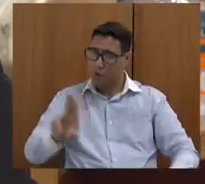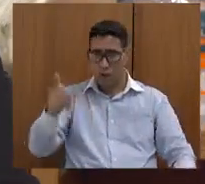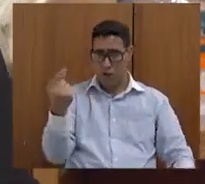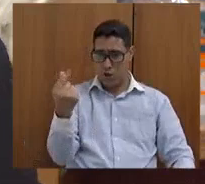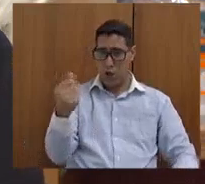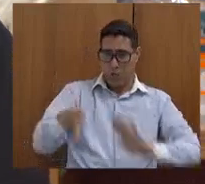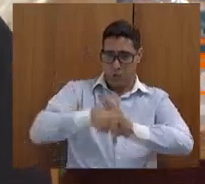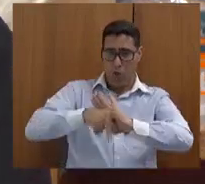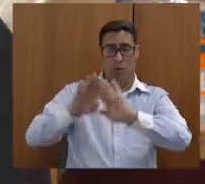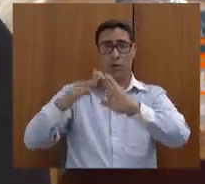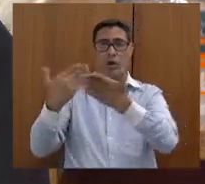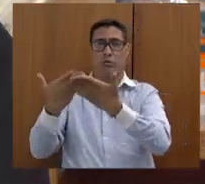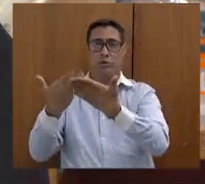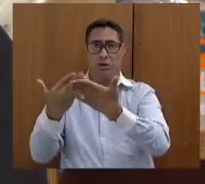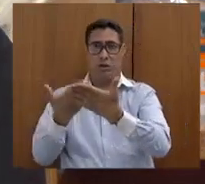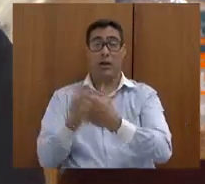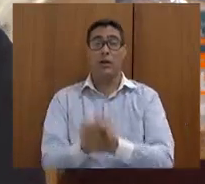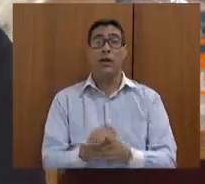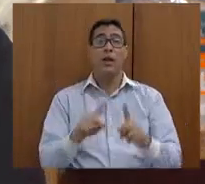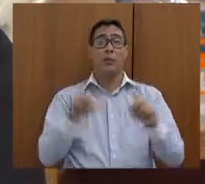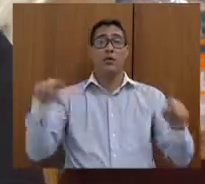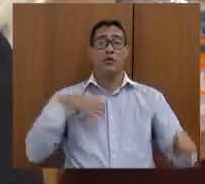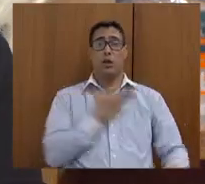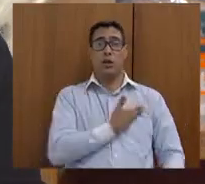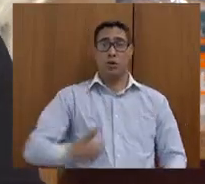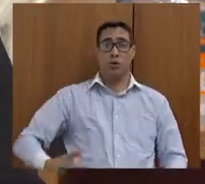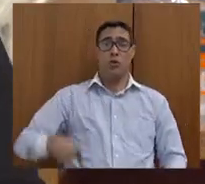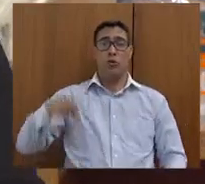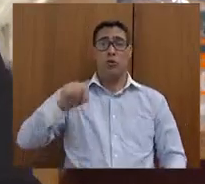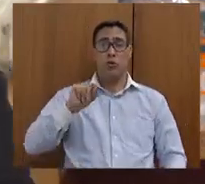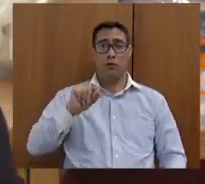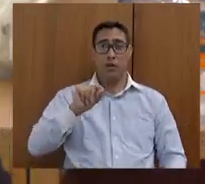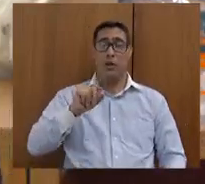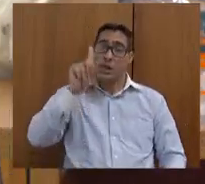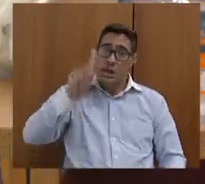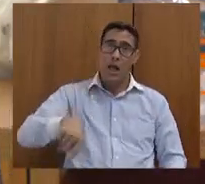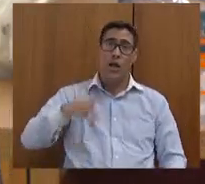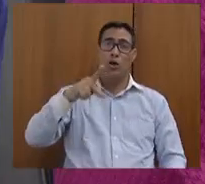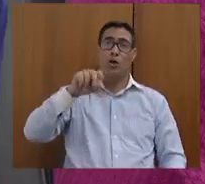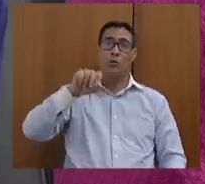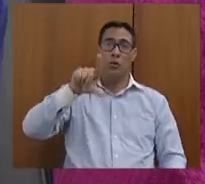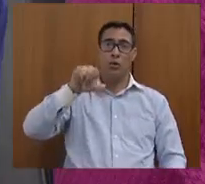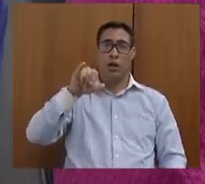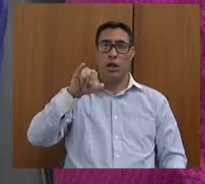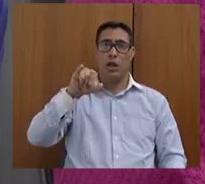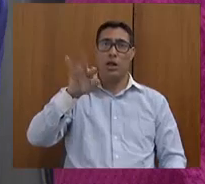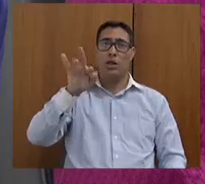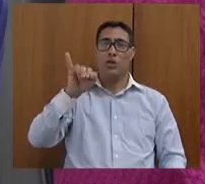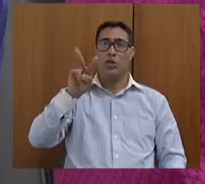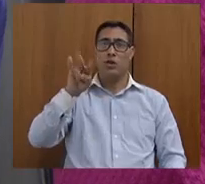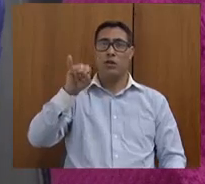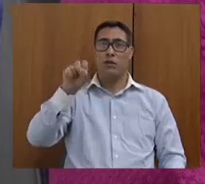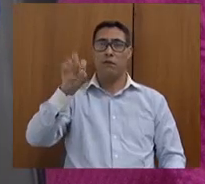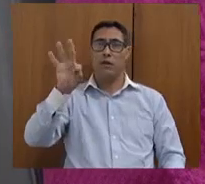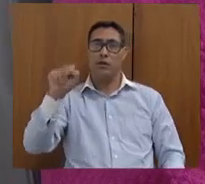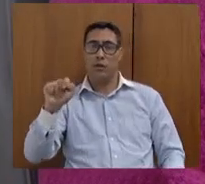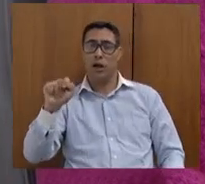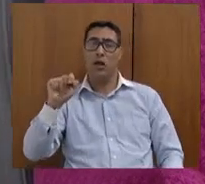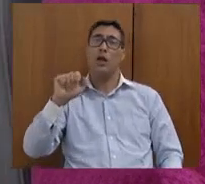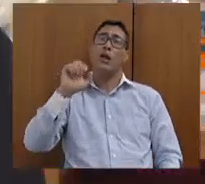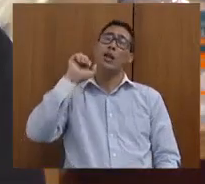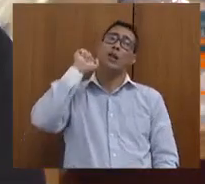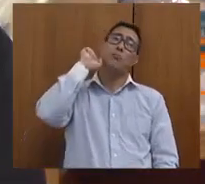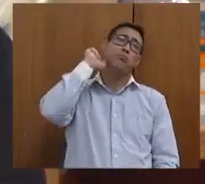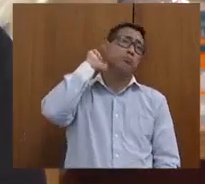mas nós estamos num governo que é extremamente positivista que processa diretores